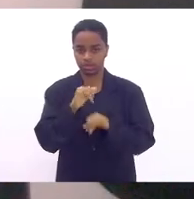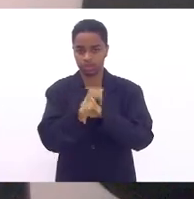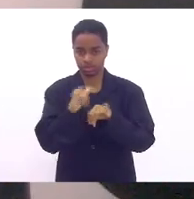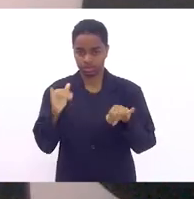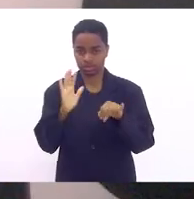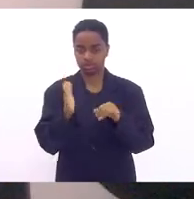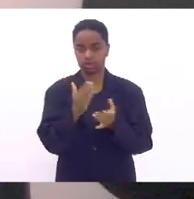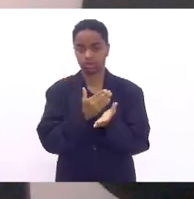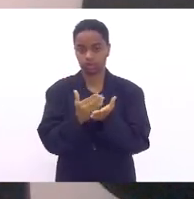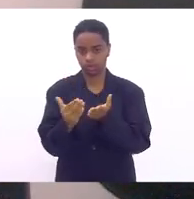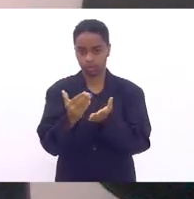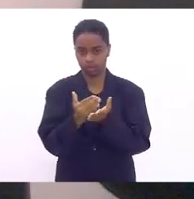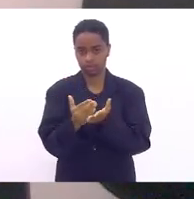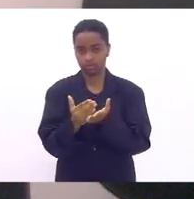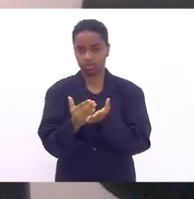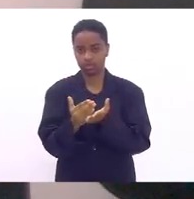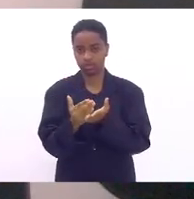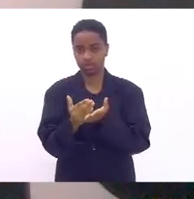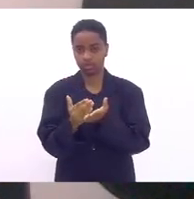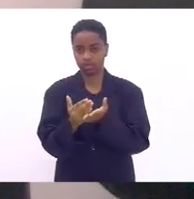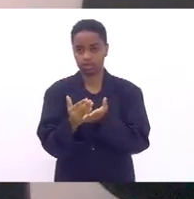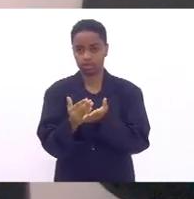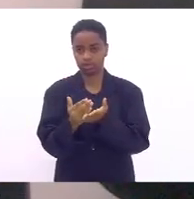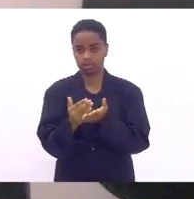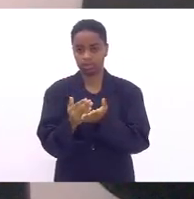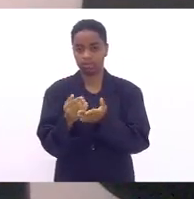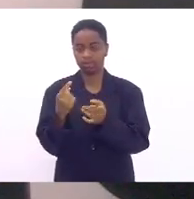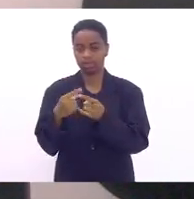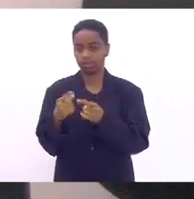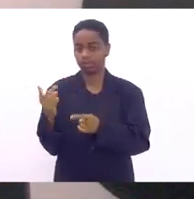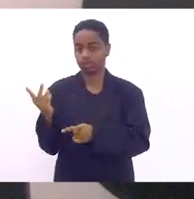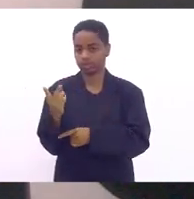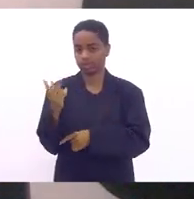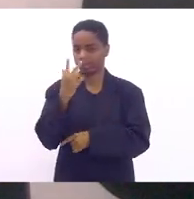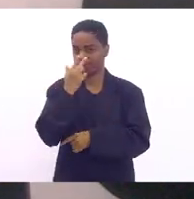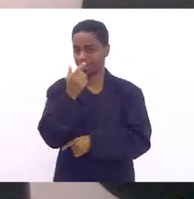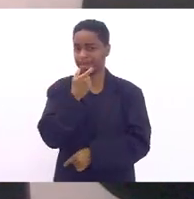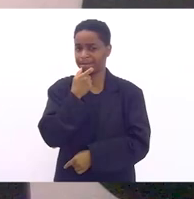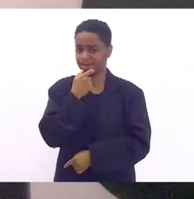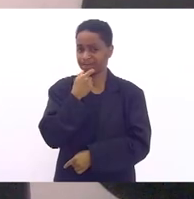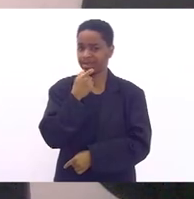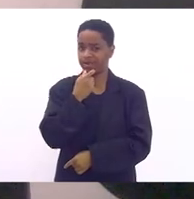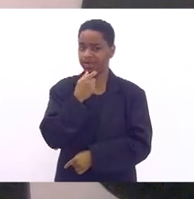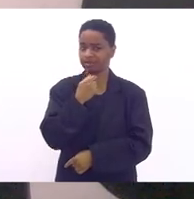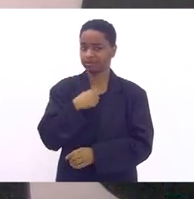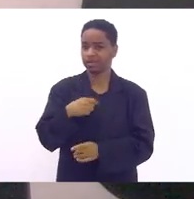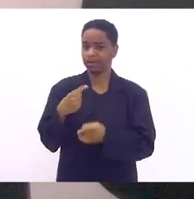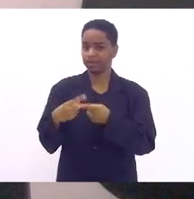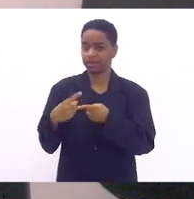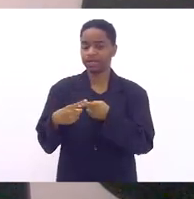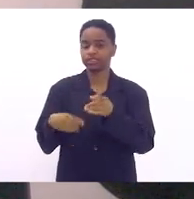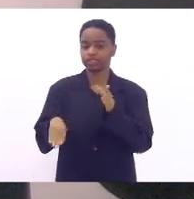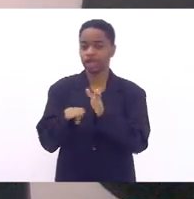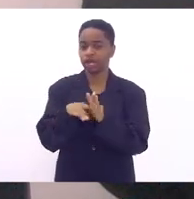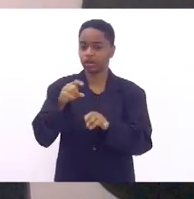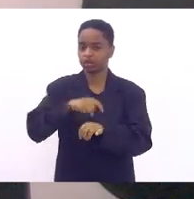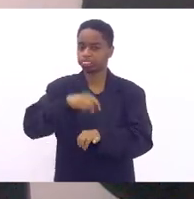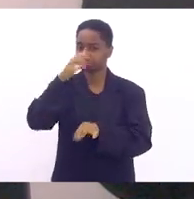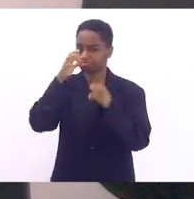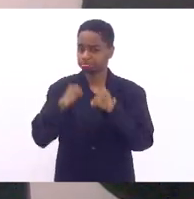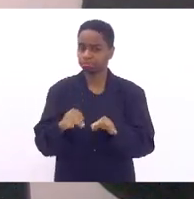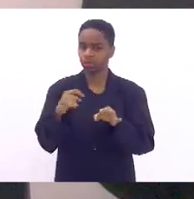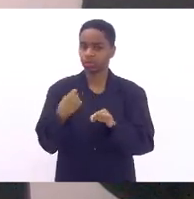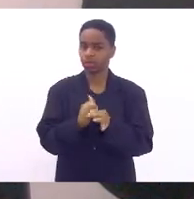início Eles foram foram britânicos são brasileiros britânicos chegaram na hora que nós